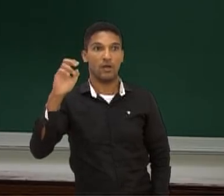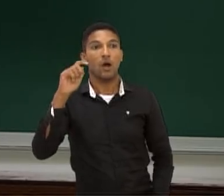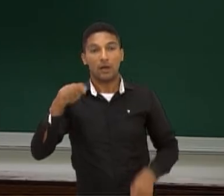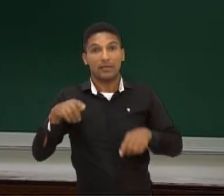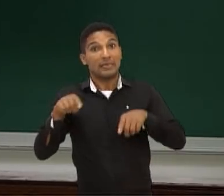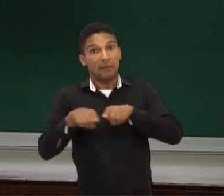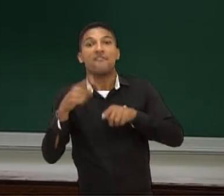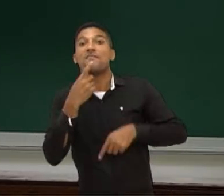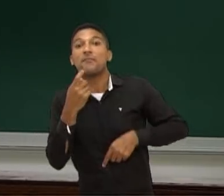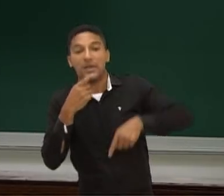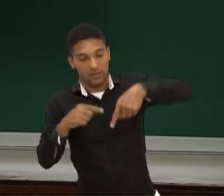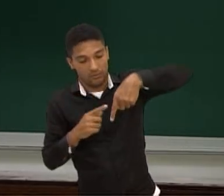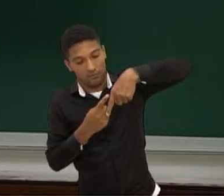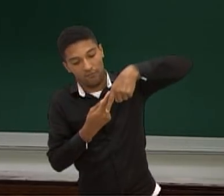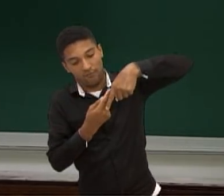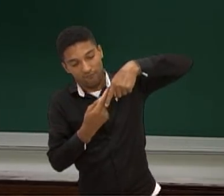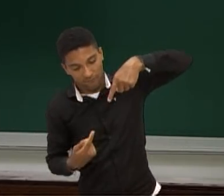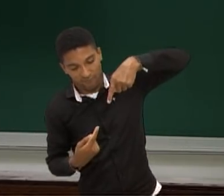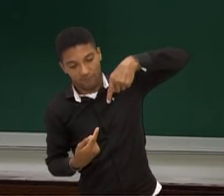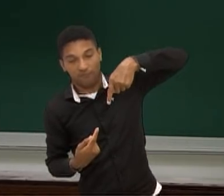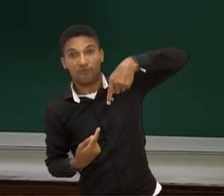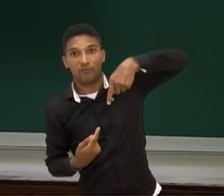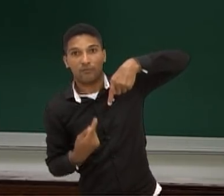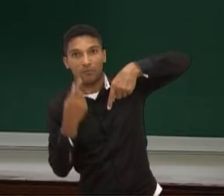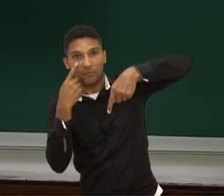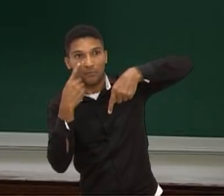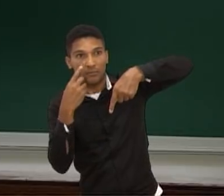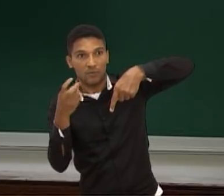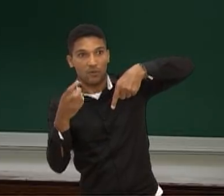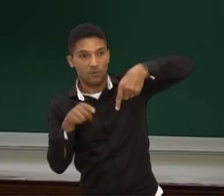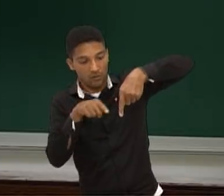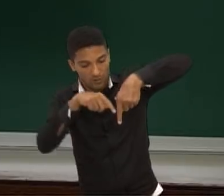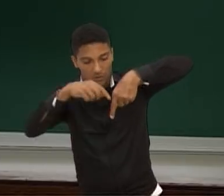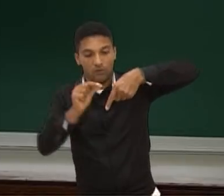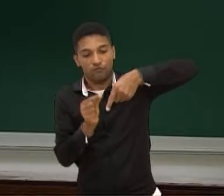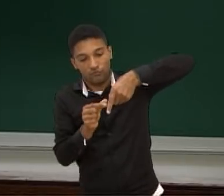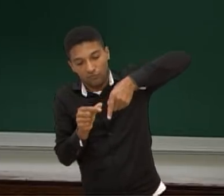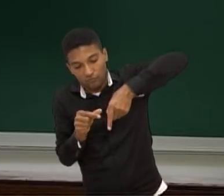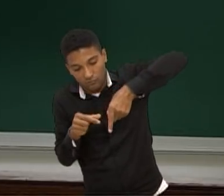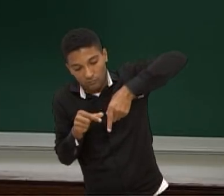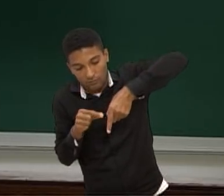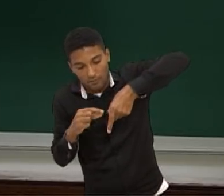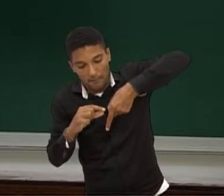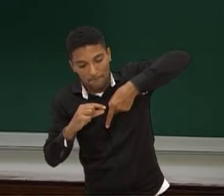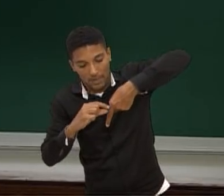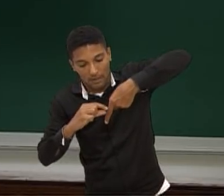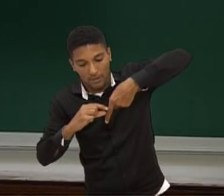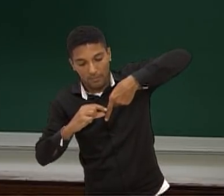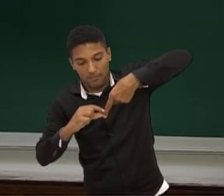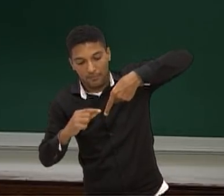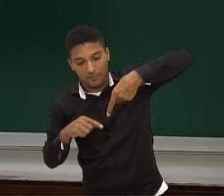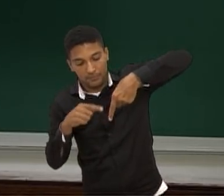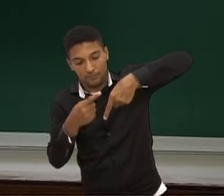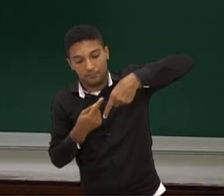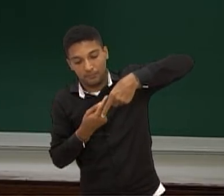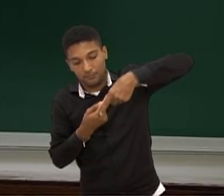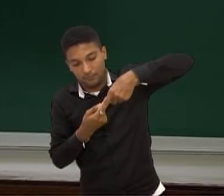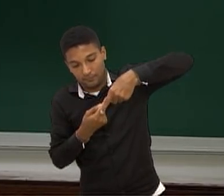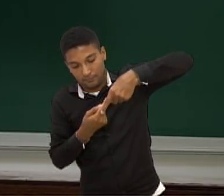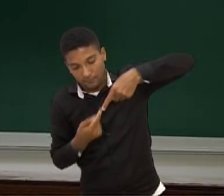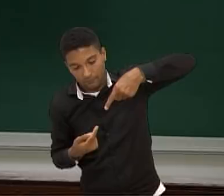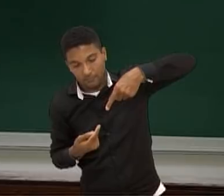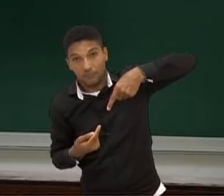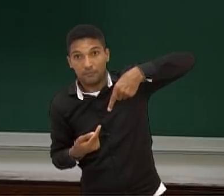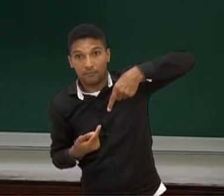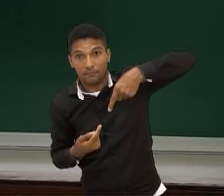Essa retinha, ela passa pelos segmentos, tá bom? Pelos segmentos aqui da nossa pecinha.